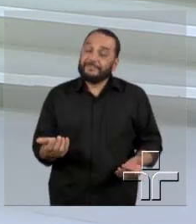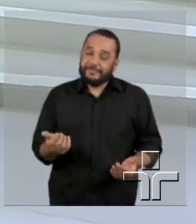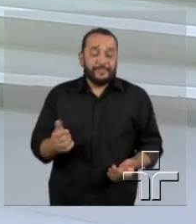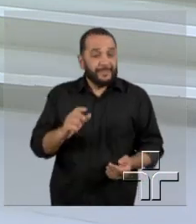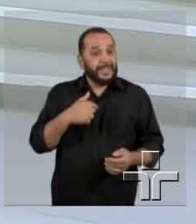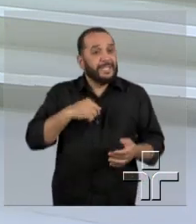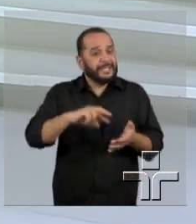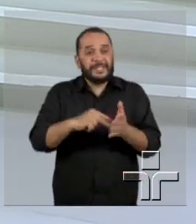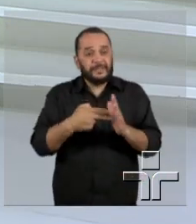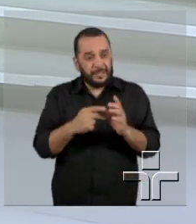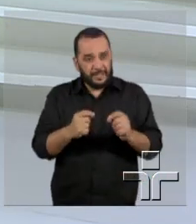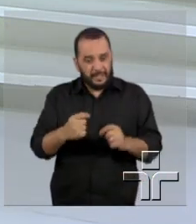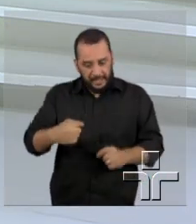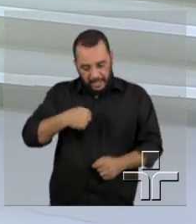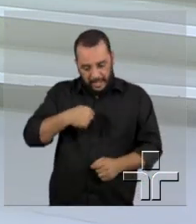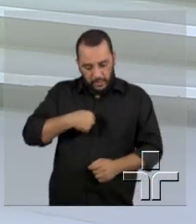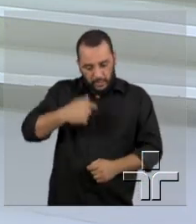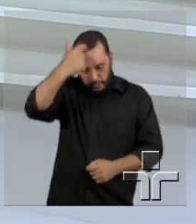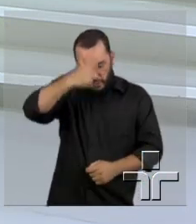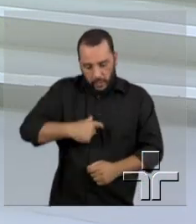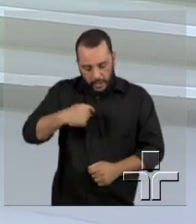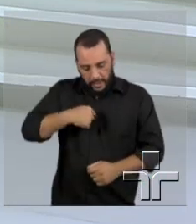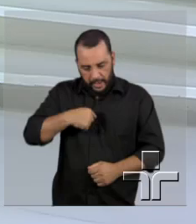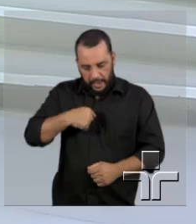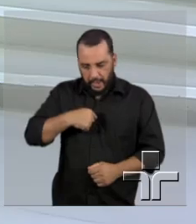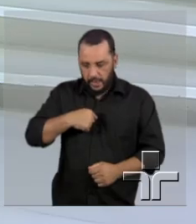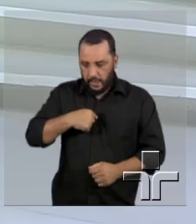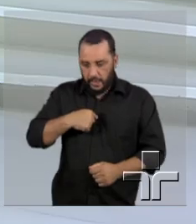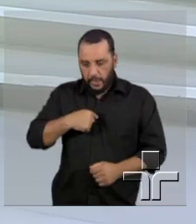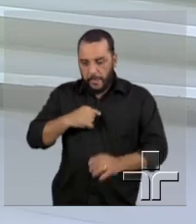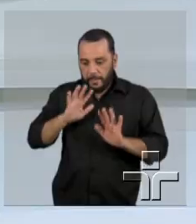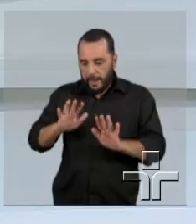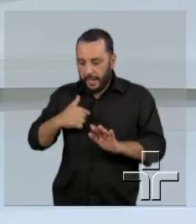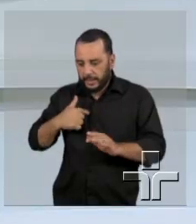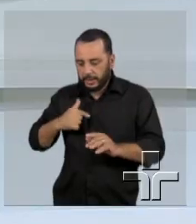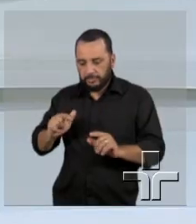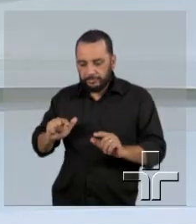ele disse no singular, yo soy yo e mi circunstância.